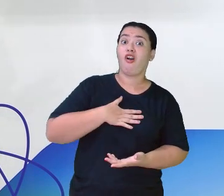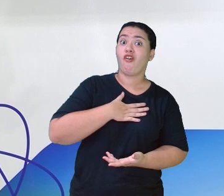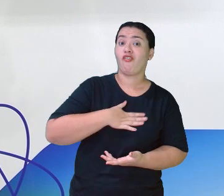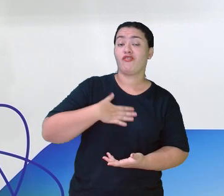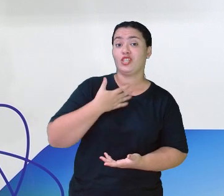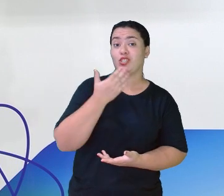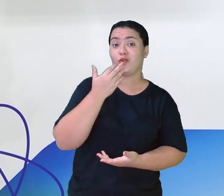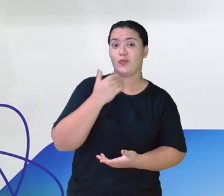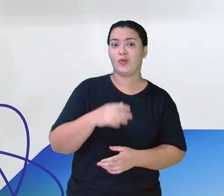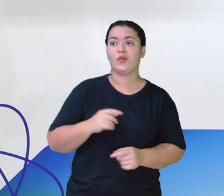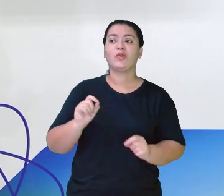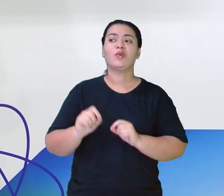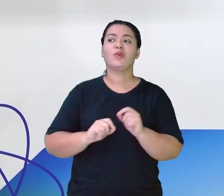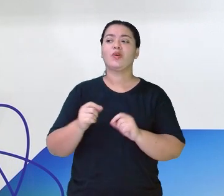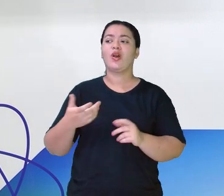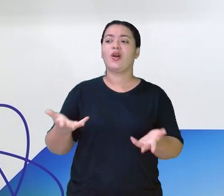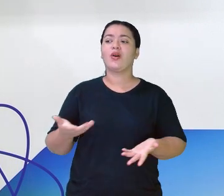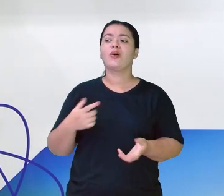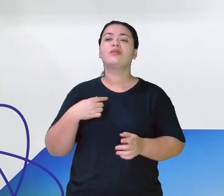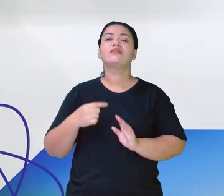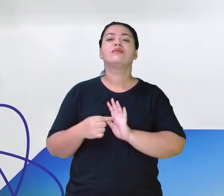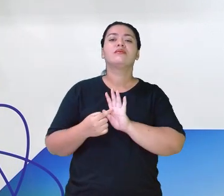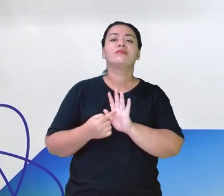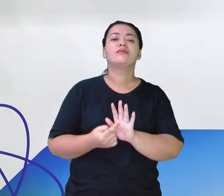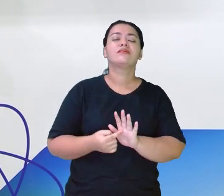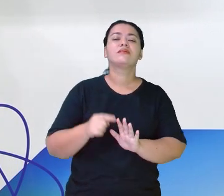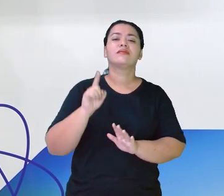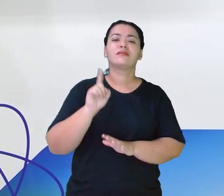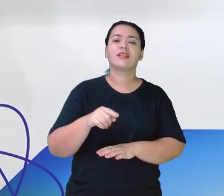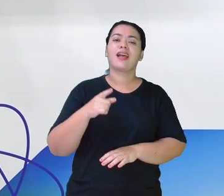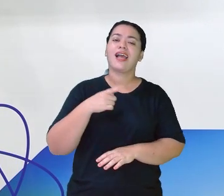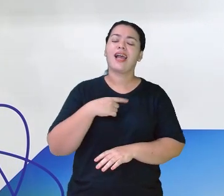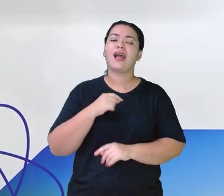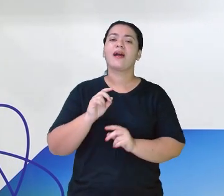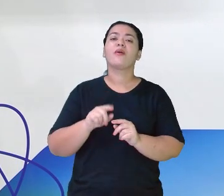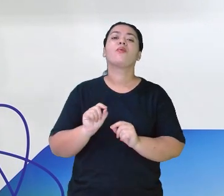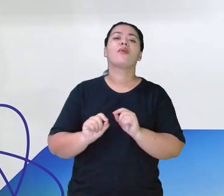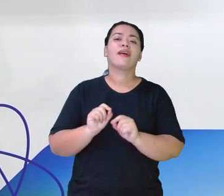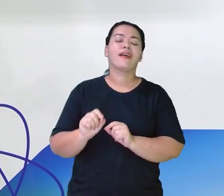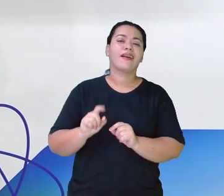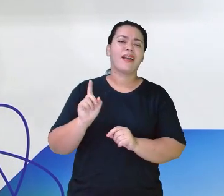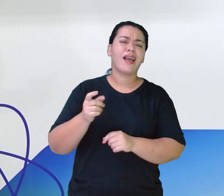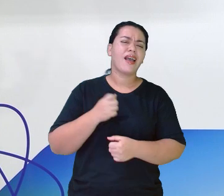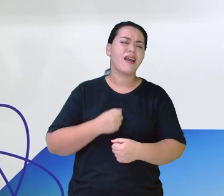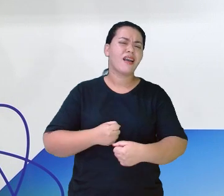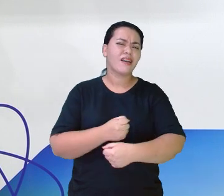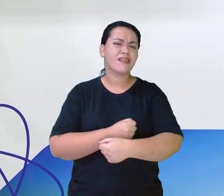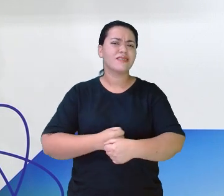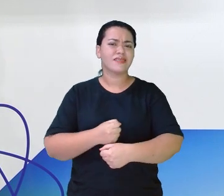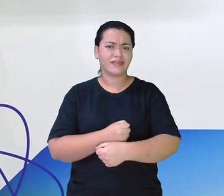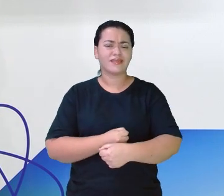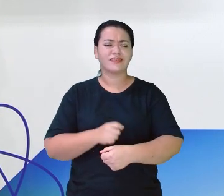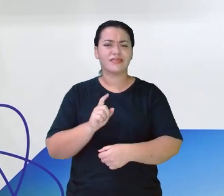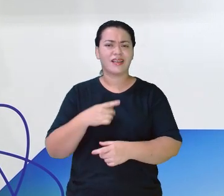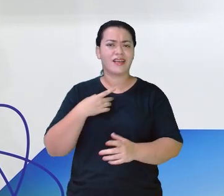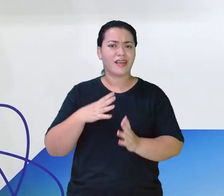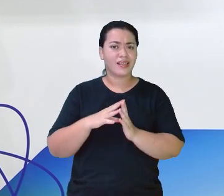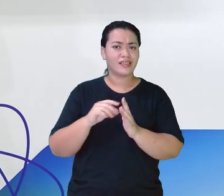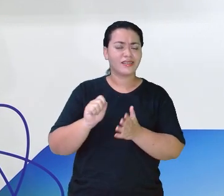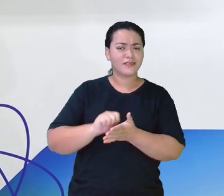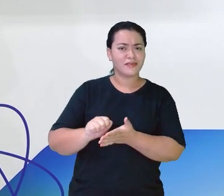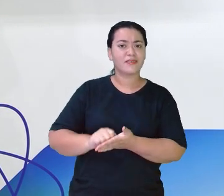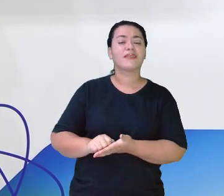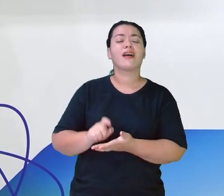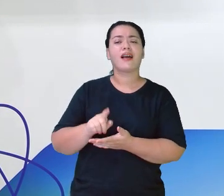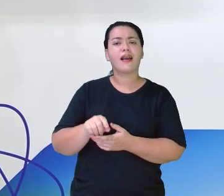bem aqui que eu estou trazendo hoje, viu, Mauricéia, uma receita para esse povo. Porque quem gosta de comer tem que gostar de